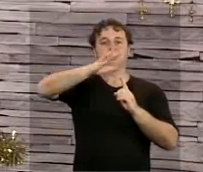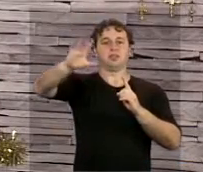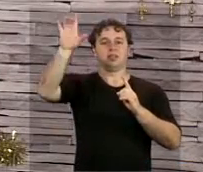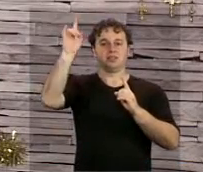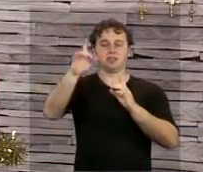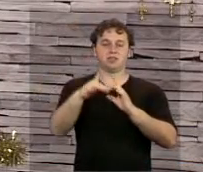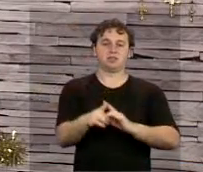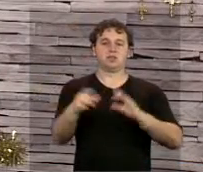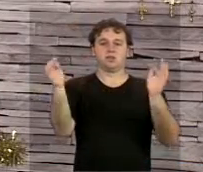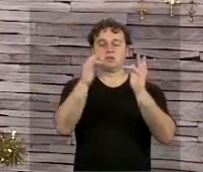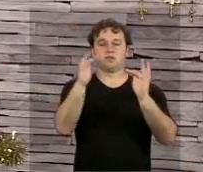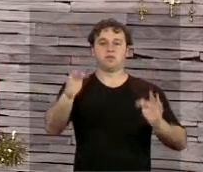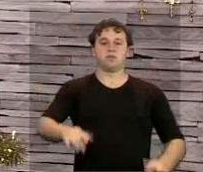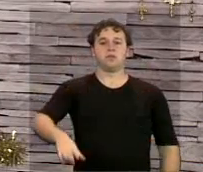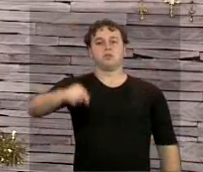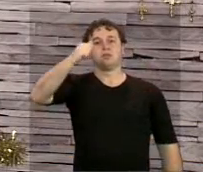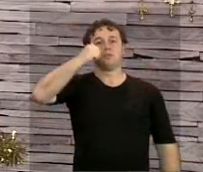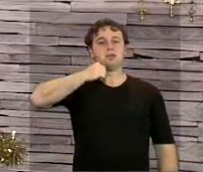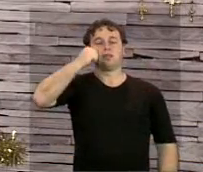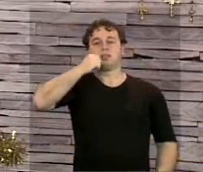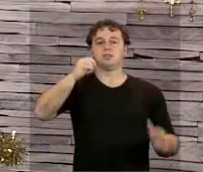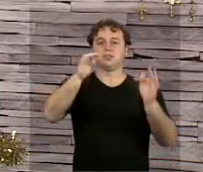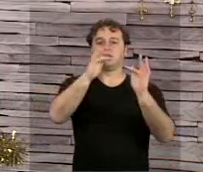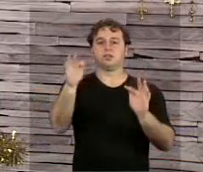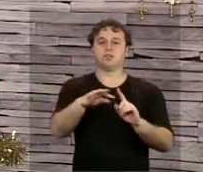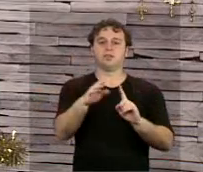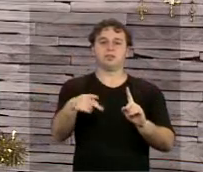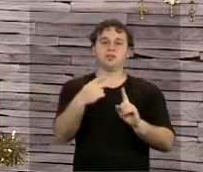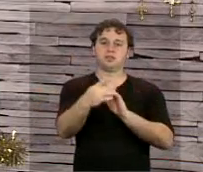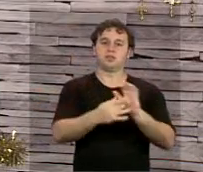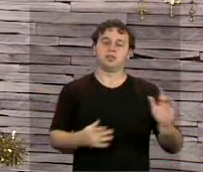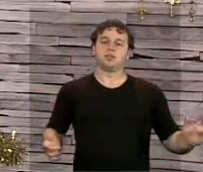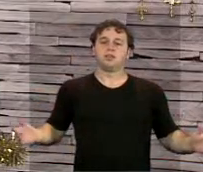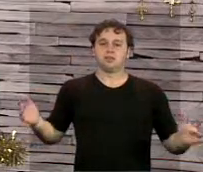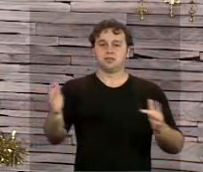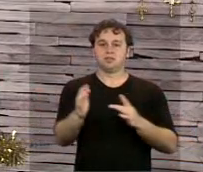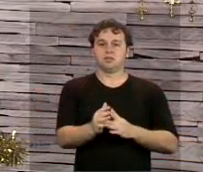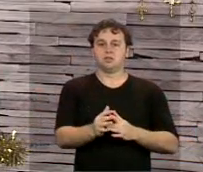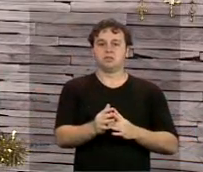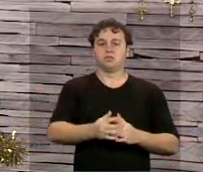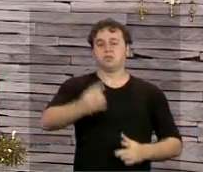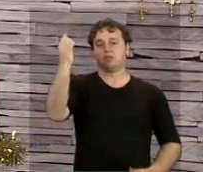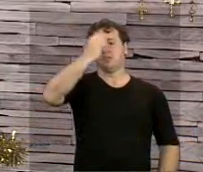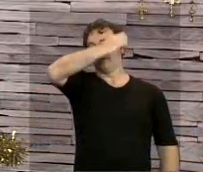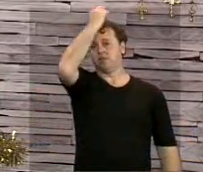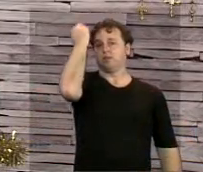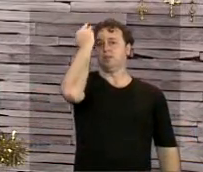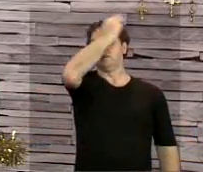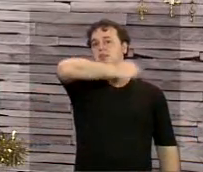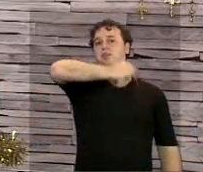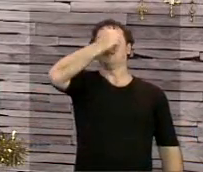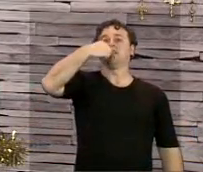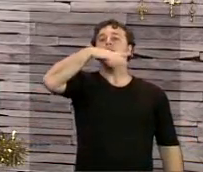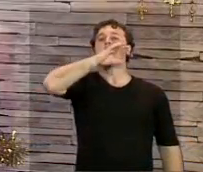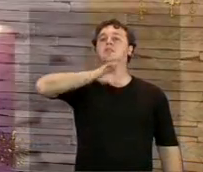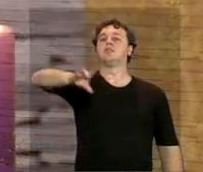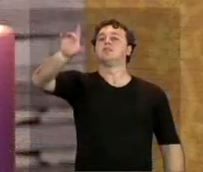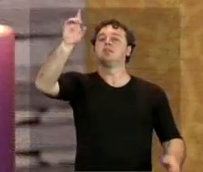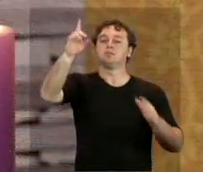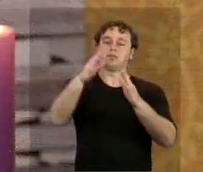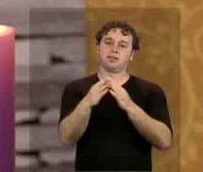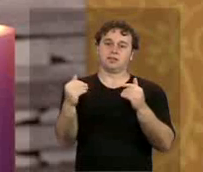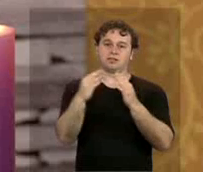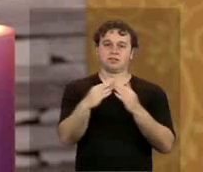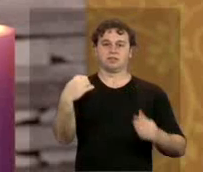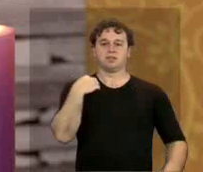Maria, cheia de graça, o Senhor é convosco. Bendita sois vós entre as mulheres e bendito é o fruto do vosso ventre, Jesus.